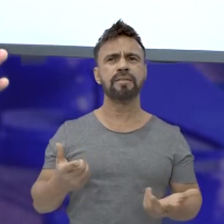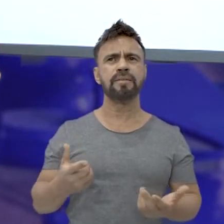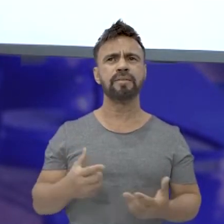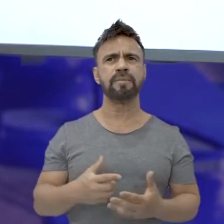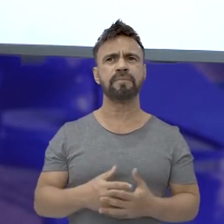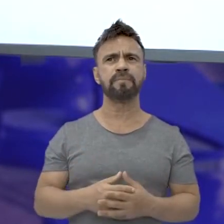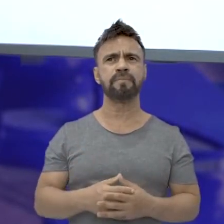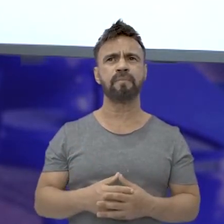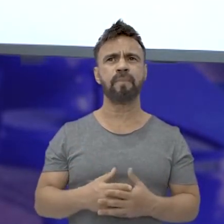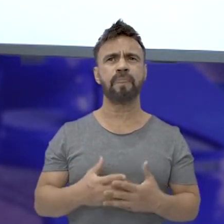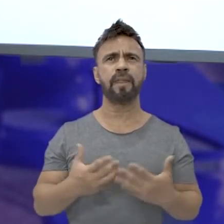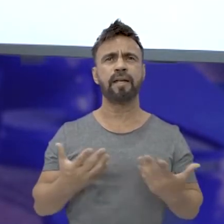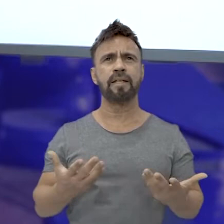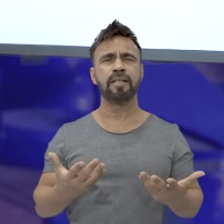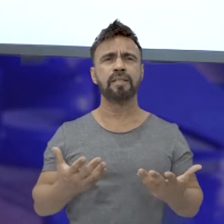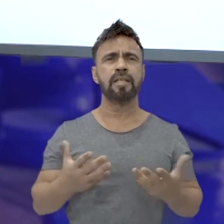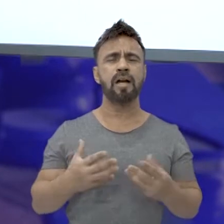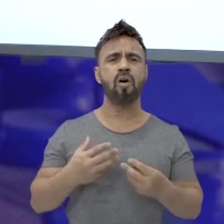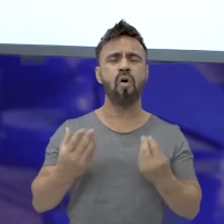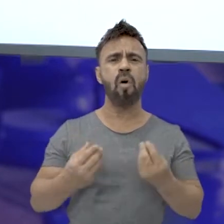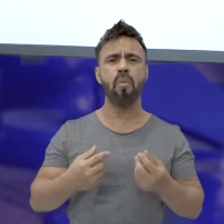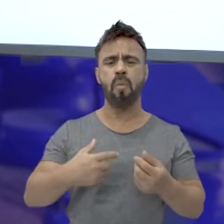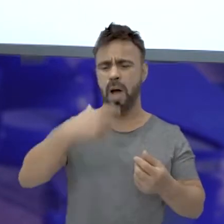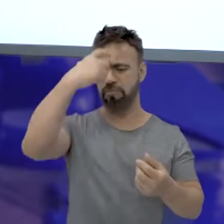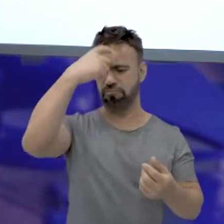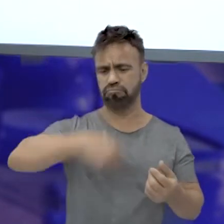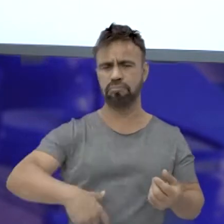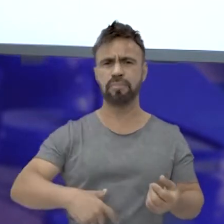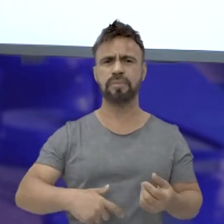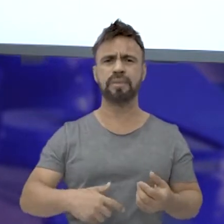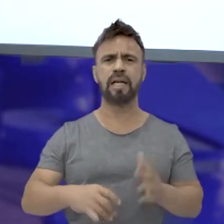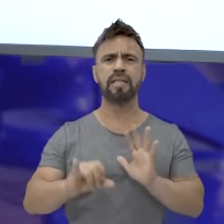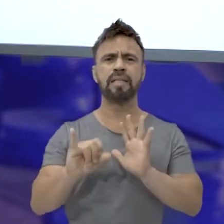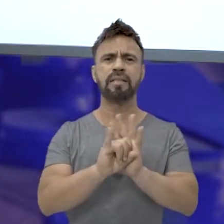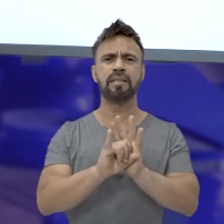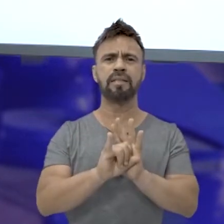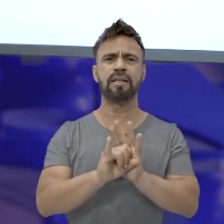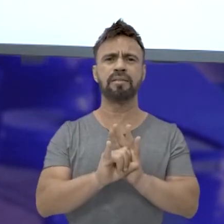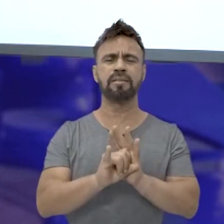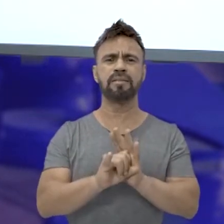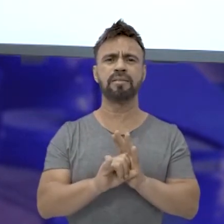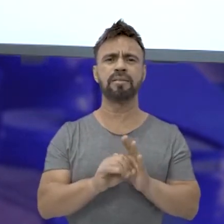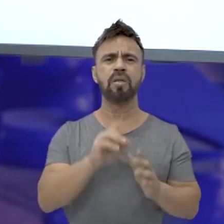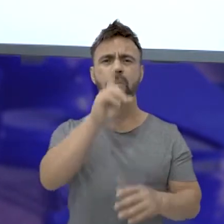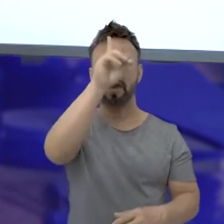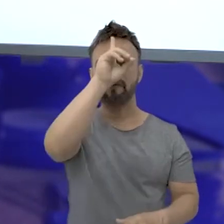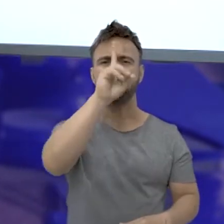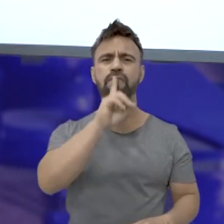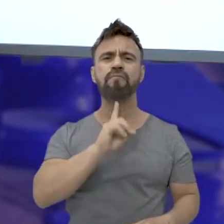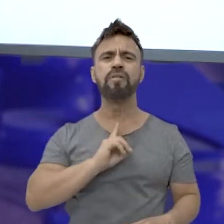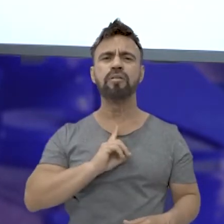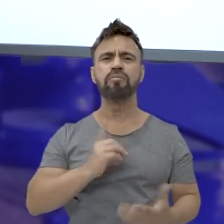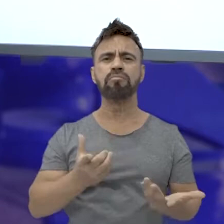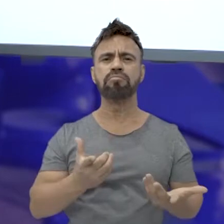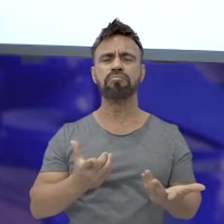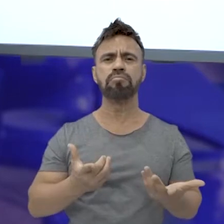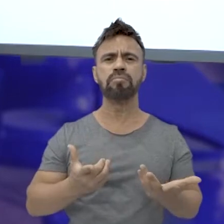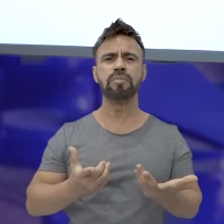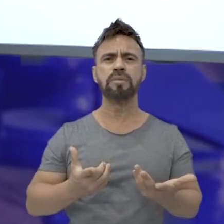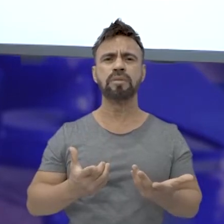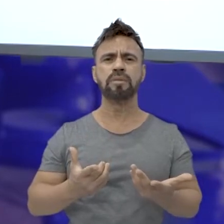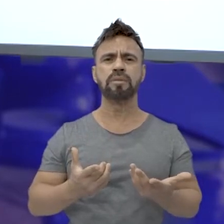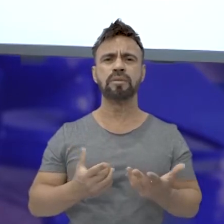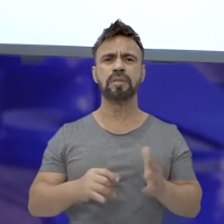digamos assim, é aquilo que é a essência dela, a identidade. Então uma coisa, ela é uma coisa que não pode ser